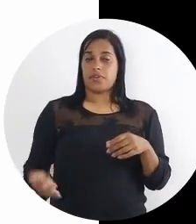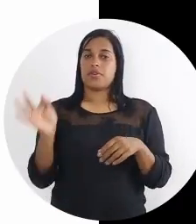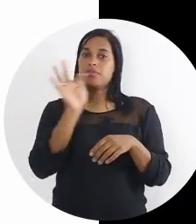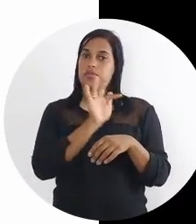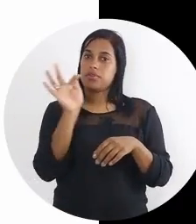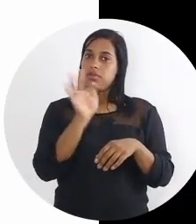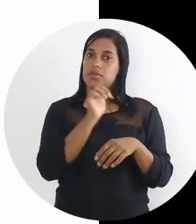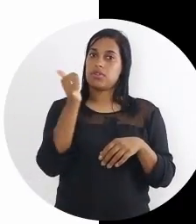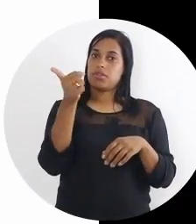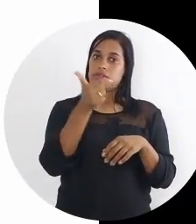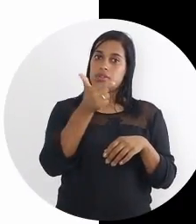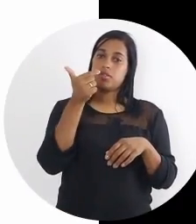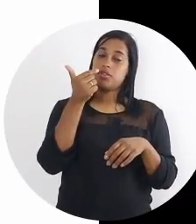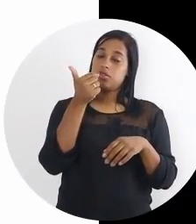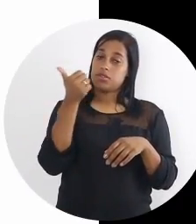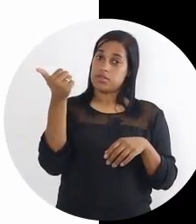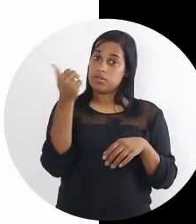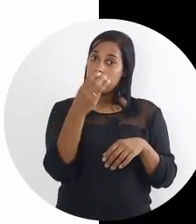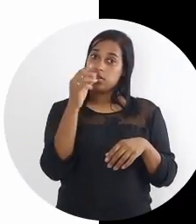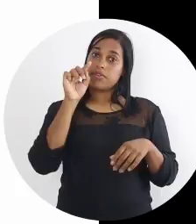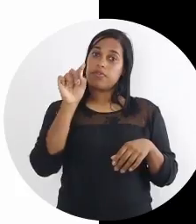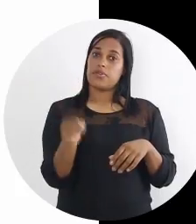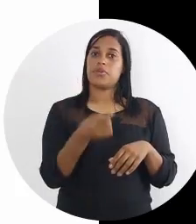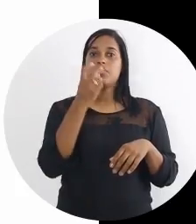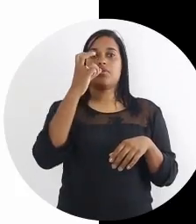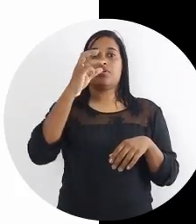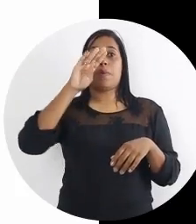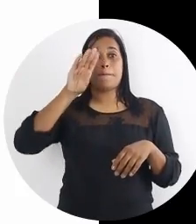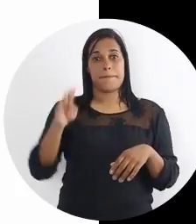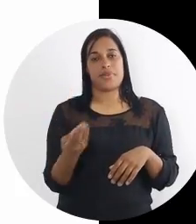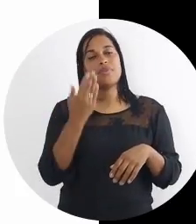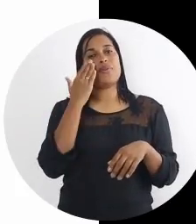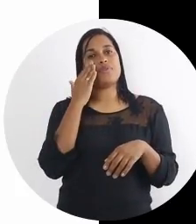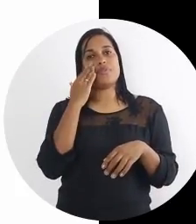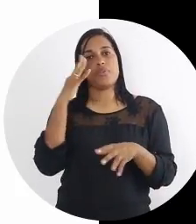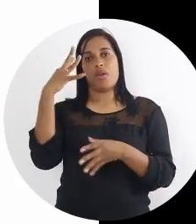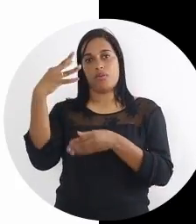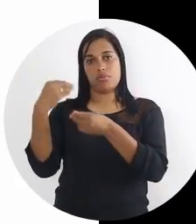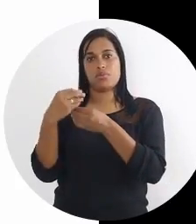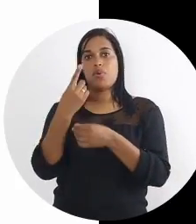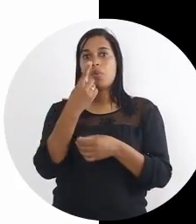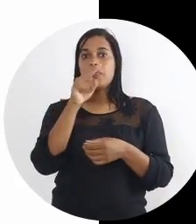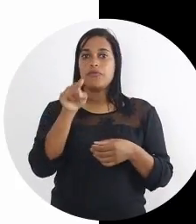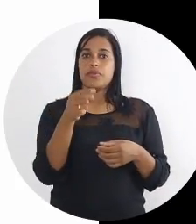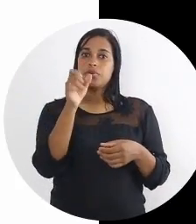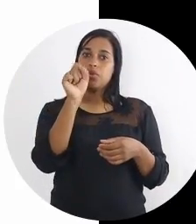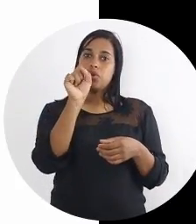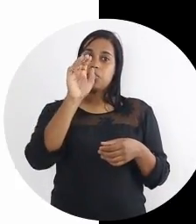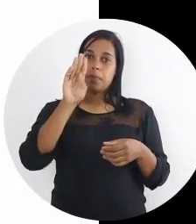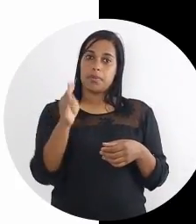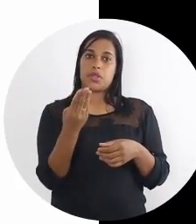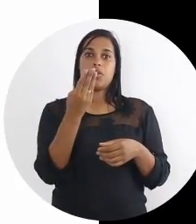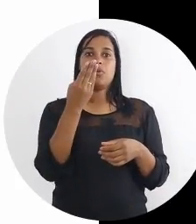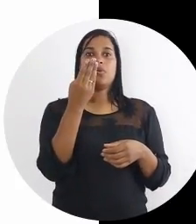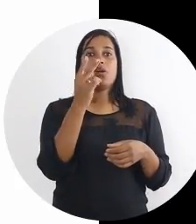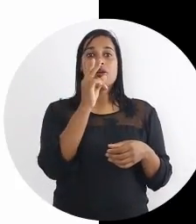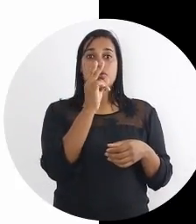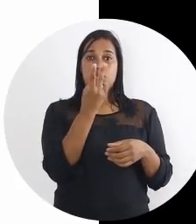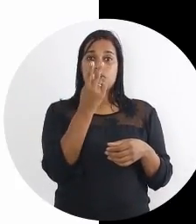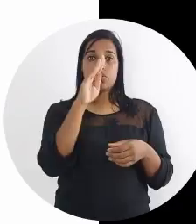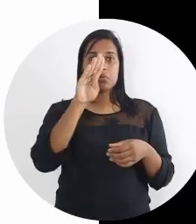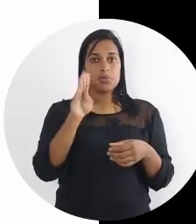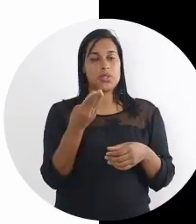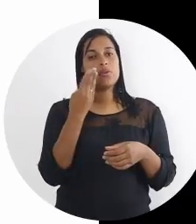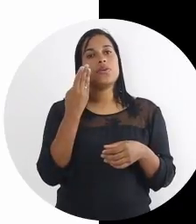de 3,5 bilhões. O resultado já revisado em março para 1,8 bilhão a 2